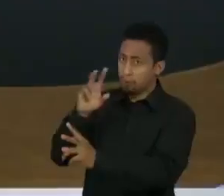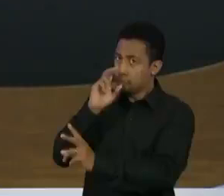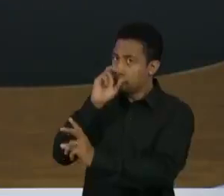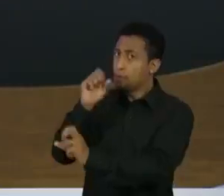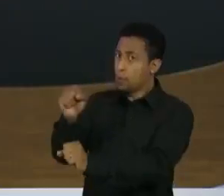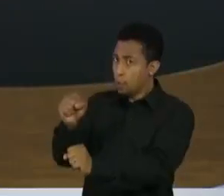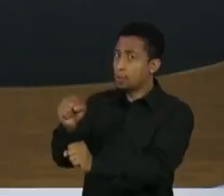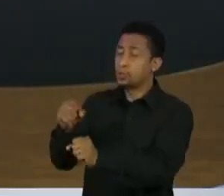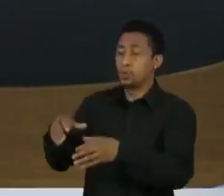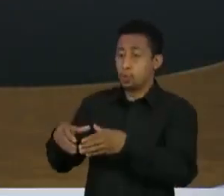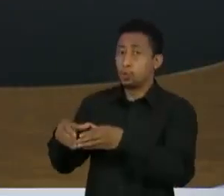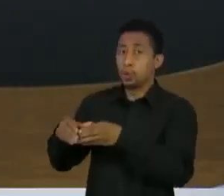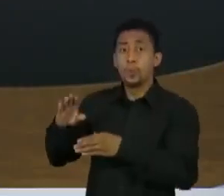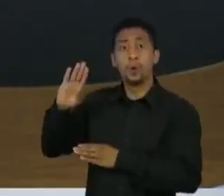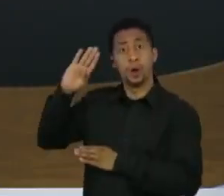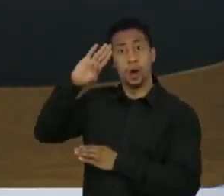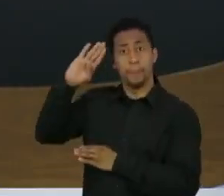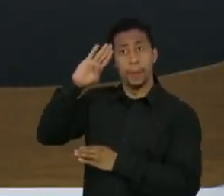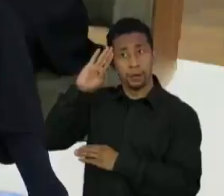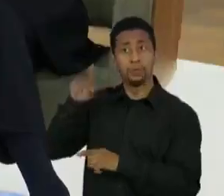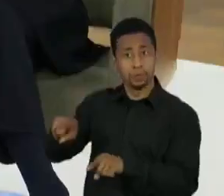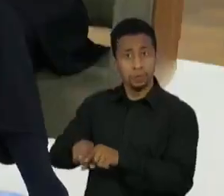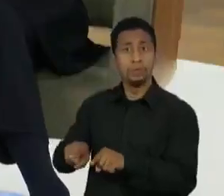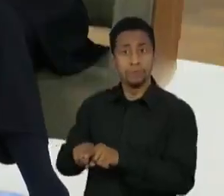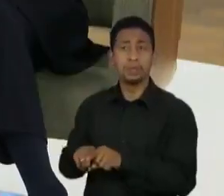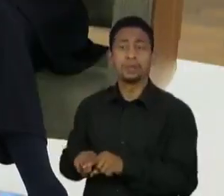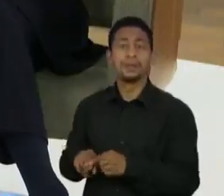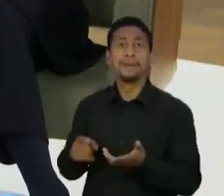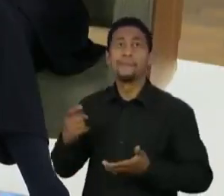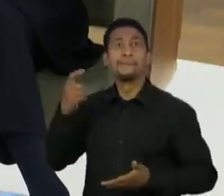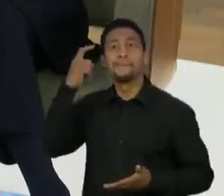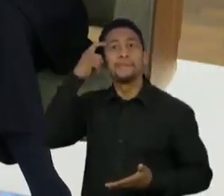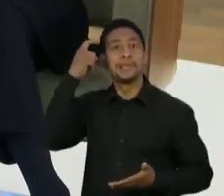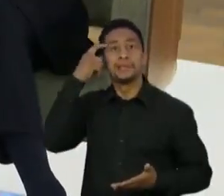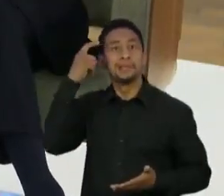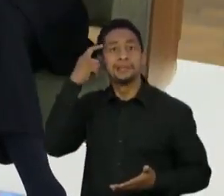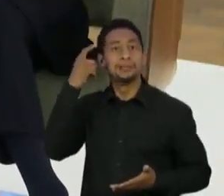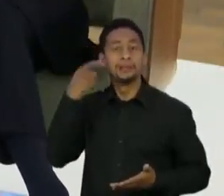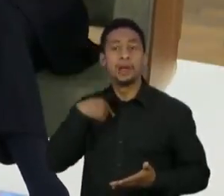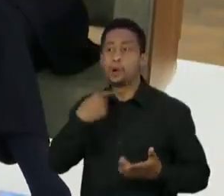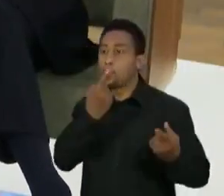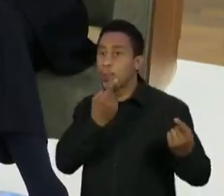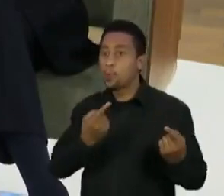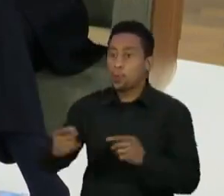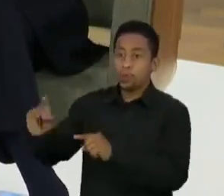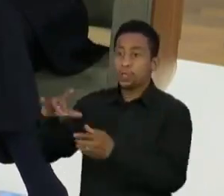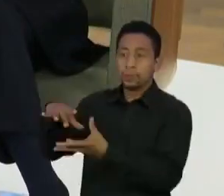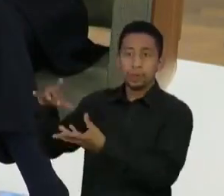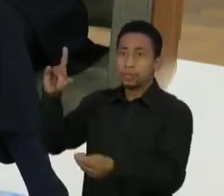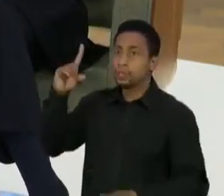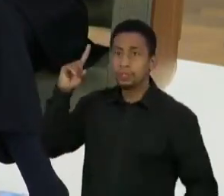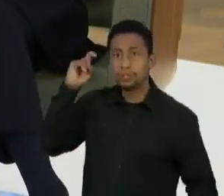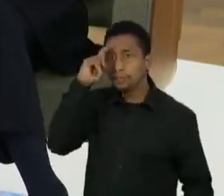Forças Armadas, que não é possível o sujeito pensar numa coisa não democrática. Eu não sei o que se